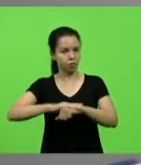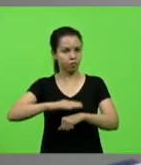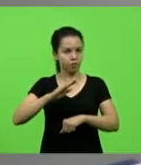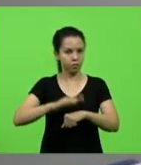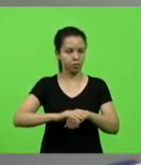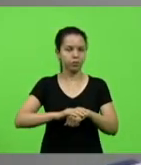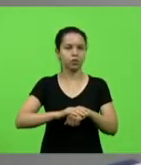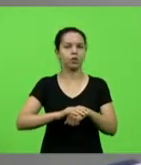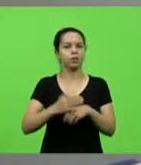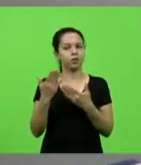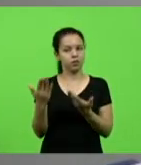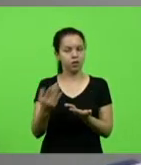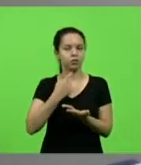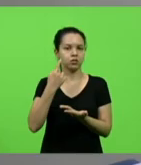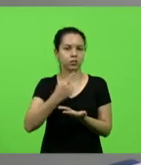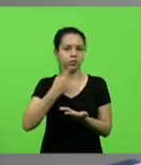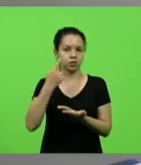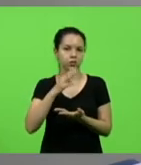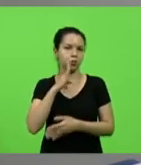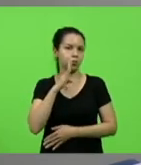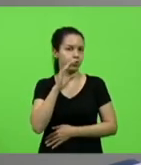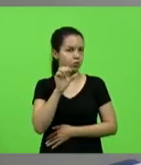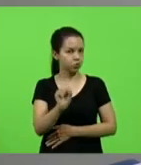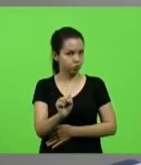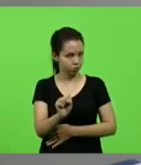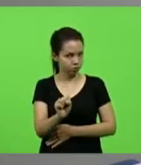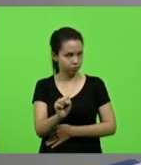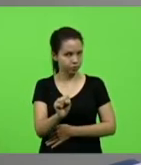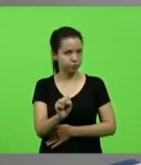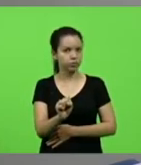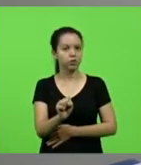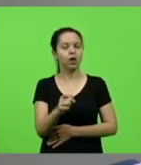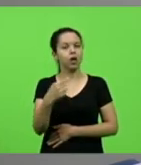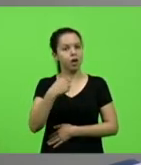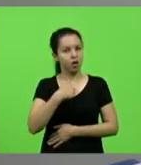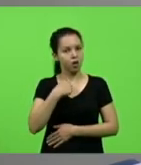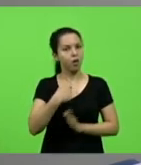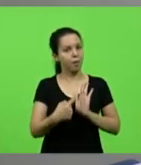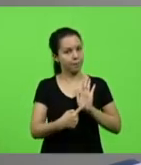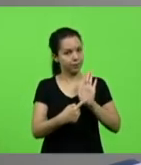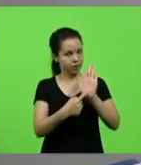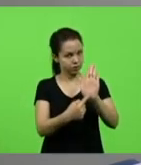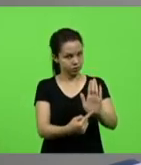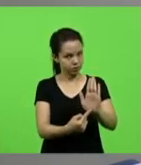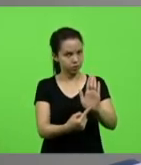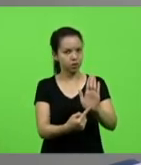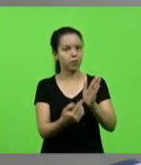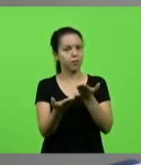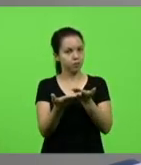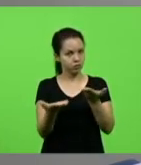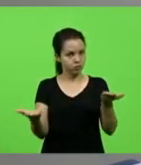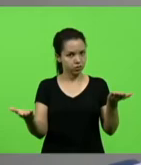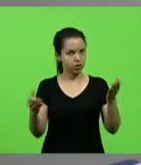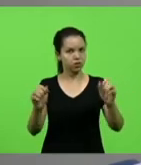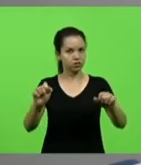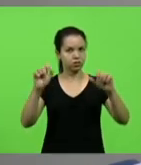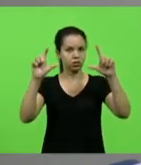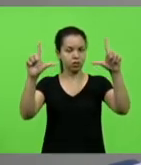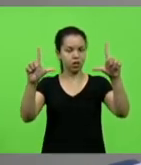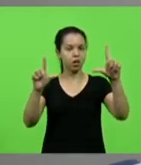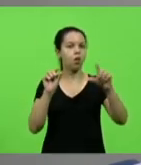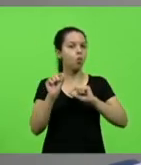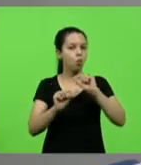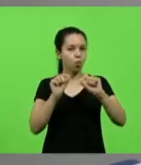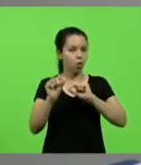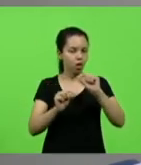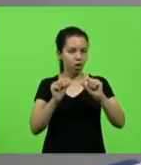do colega deputado Bruno Souza. Eu vou apresentar, inclusive, para vocês, na tela, o conteúdo deste